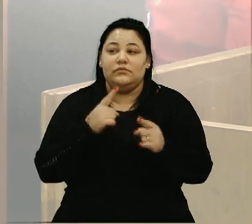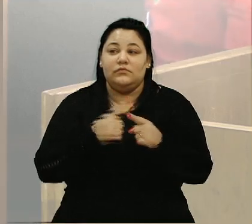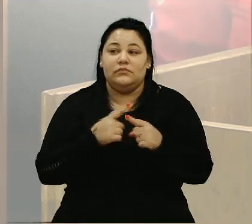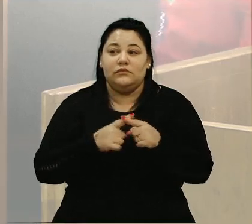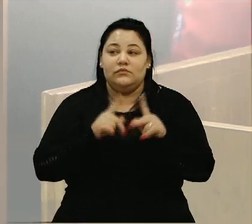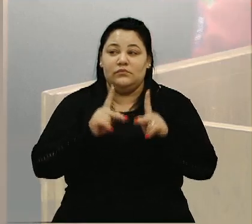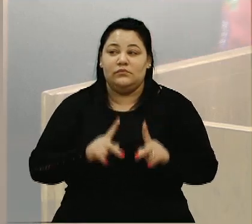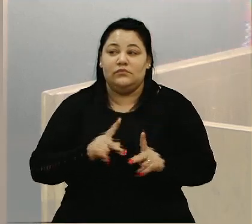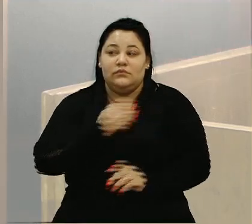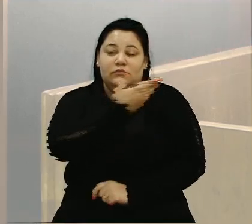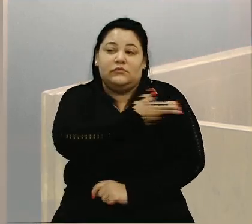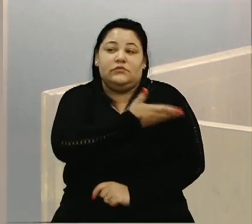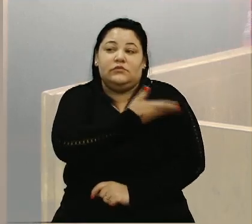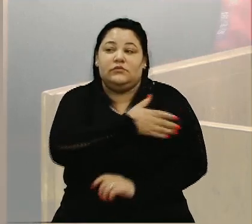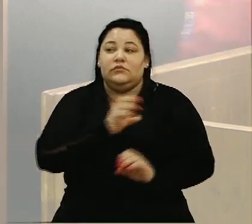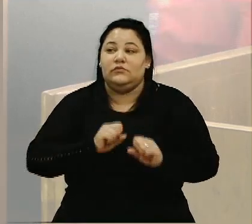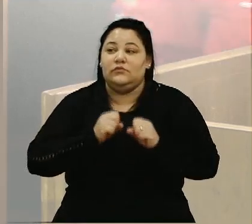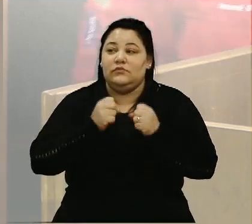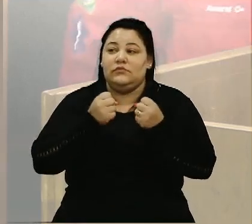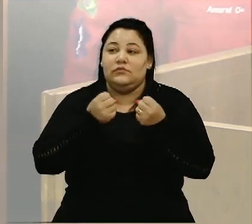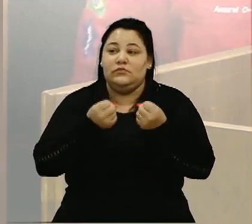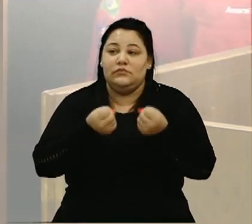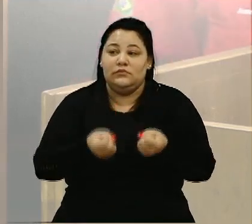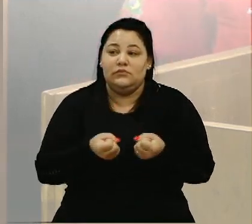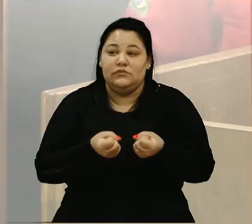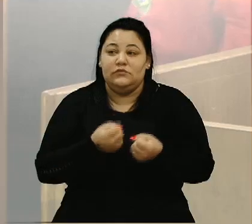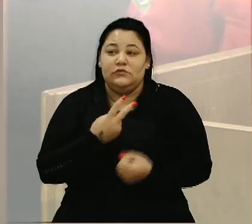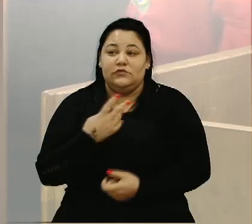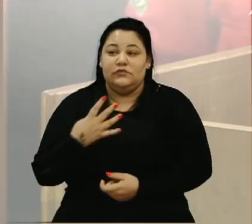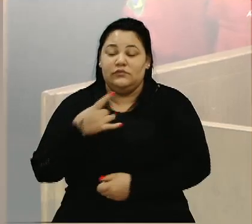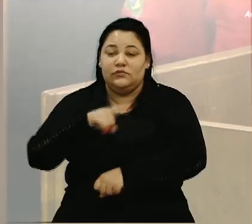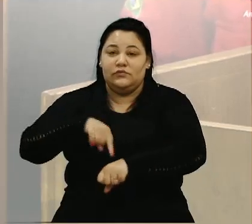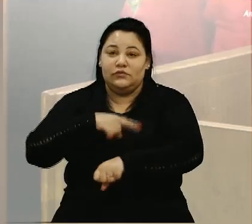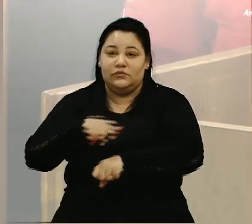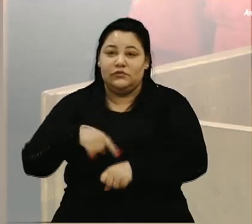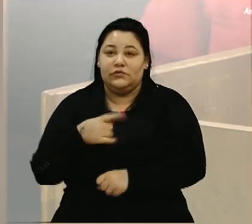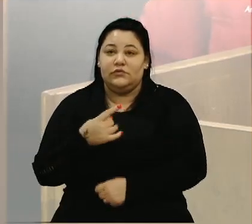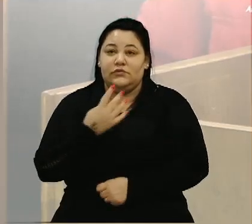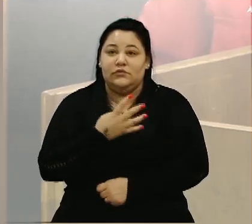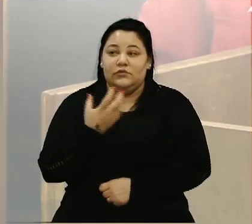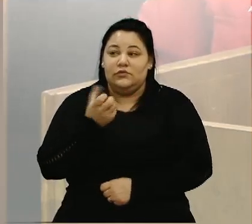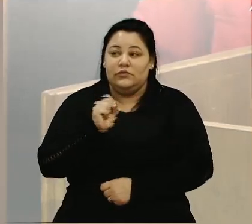treinamento, se esforçando, 24 horas treinando ali, 48 horas de treinamento,